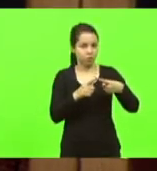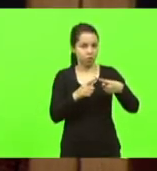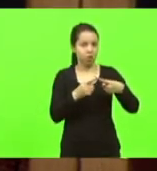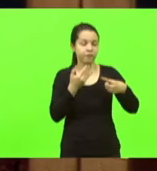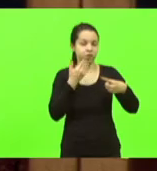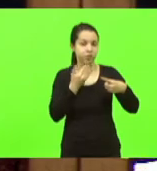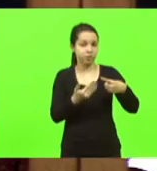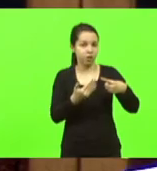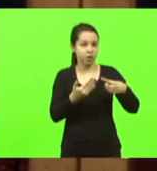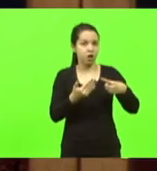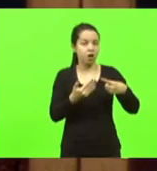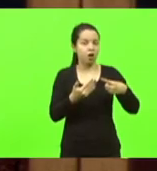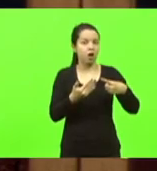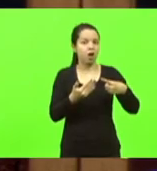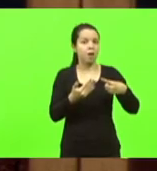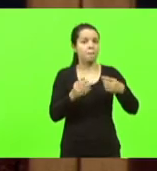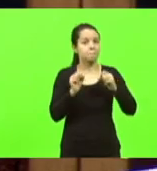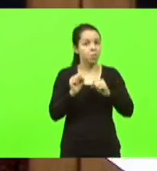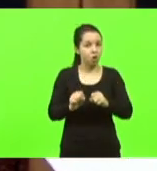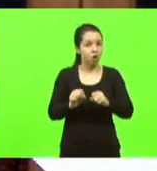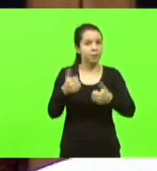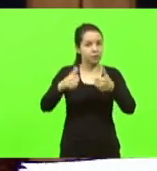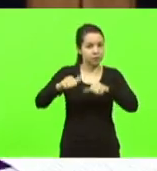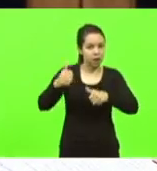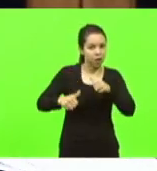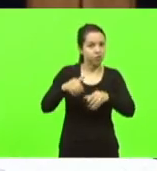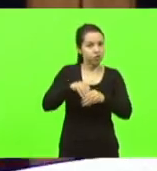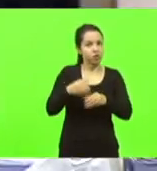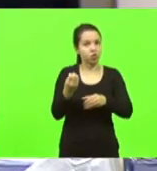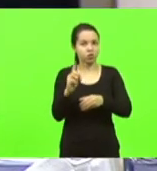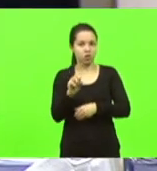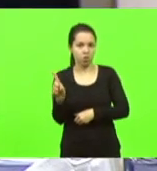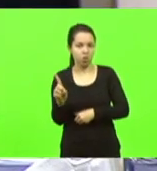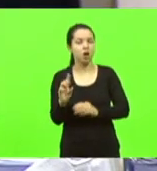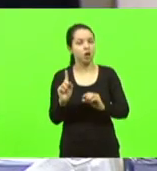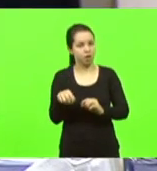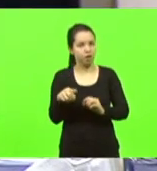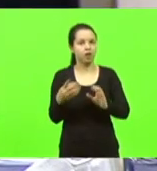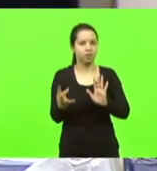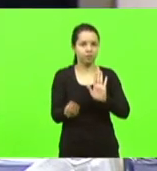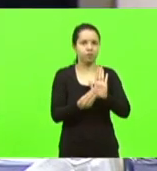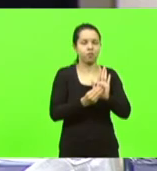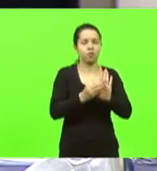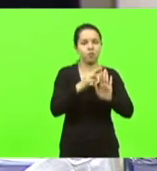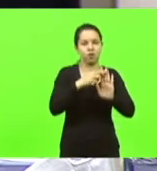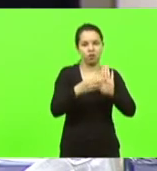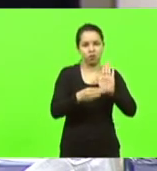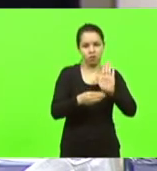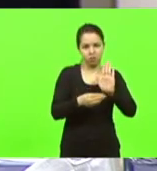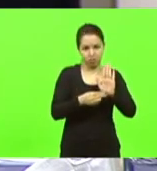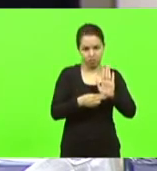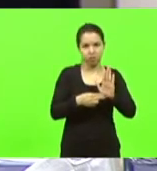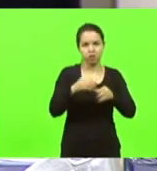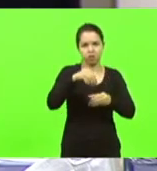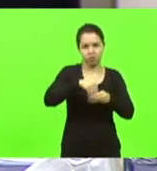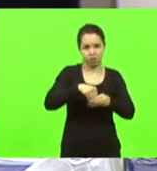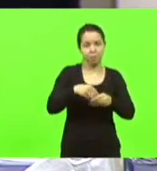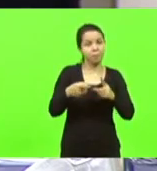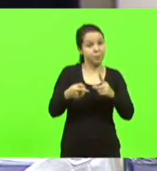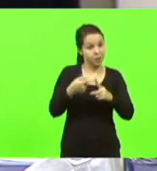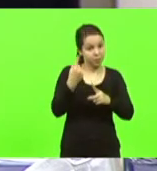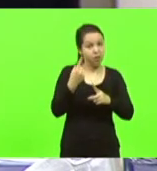possa ser apreciado e votado ou não é isso sim conforme diz o nosso Regimento Interno por deliberação do plenário nós temos que apreciar o